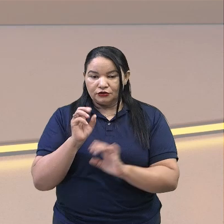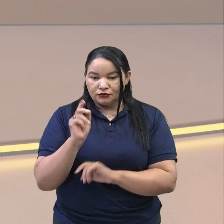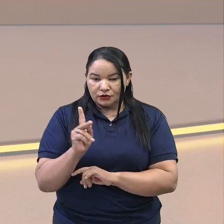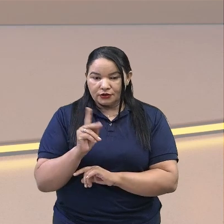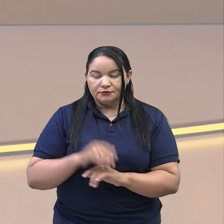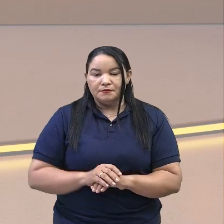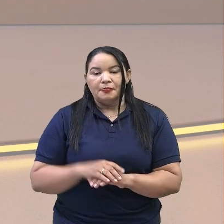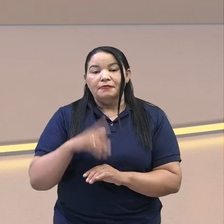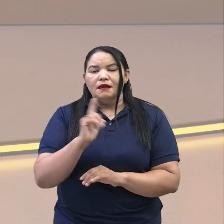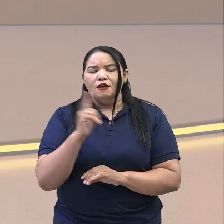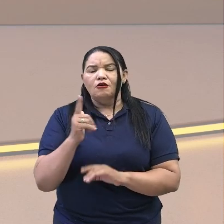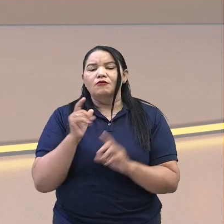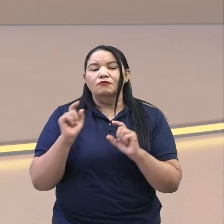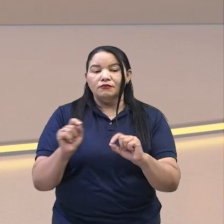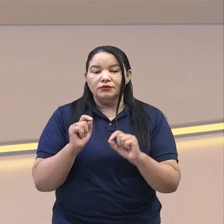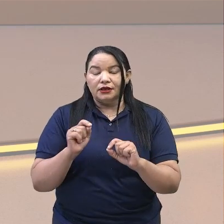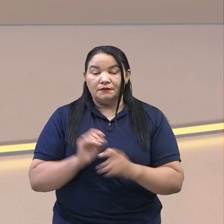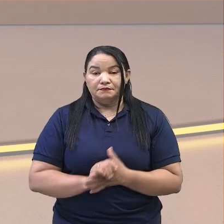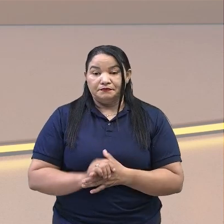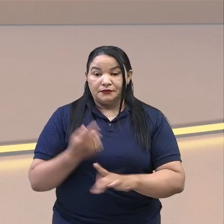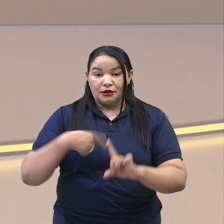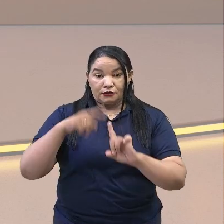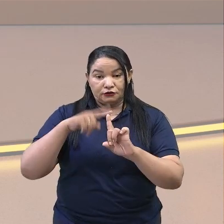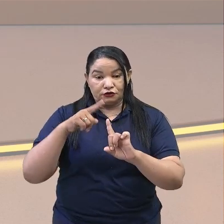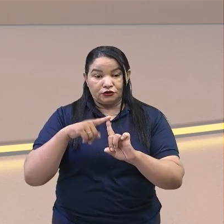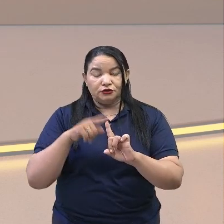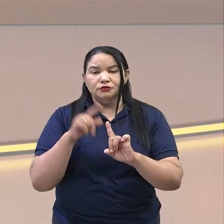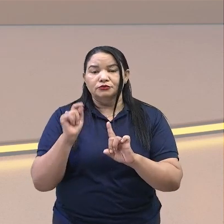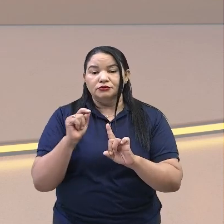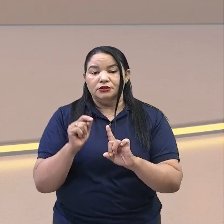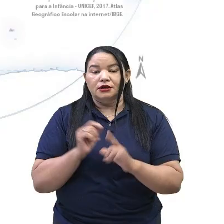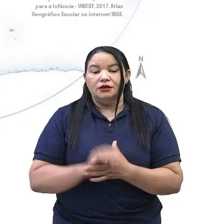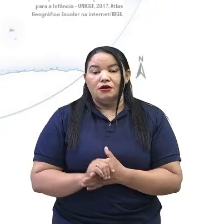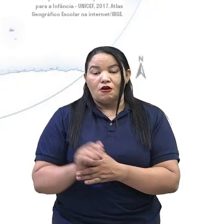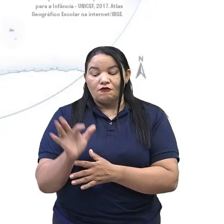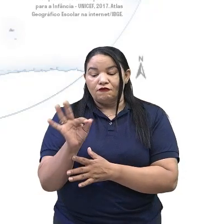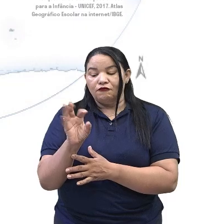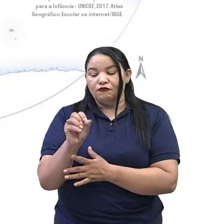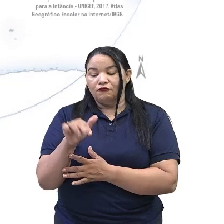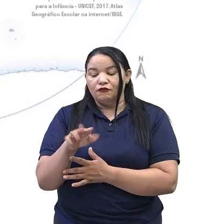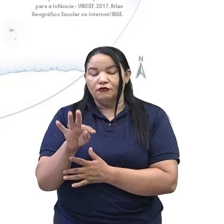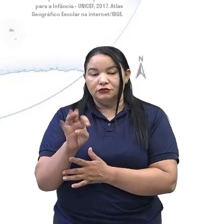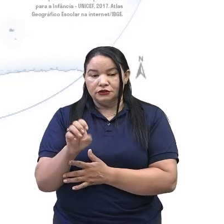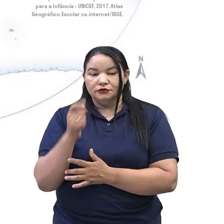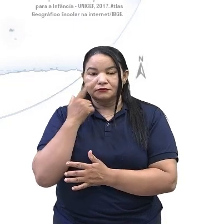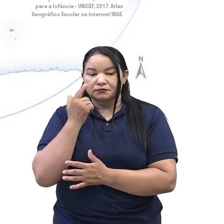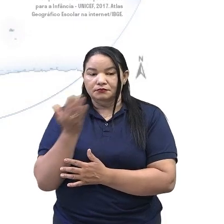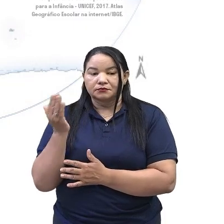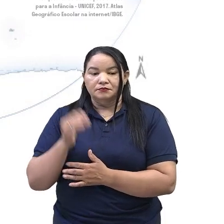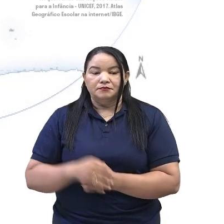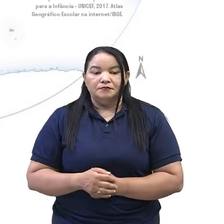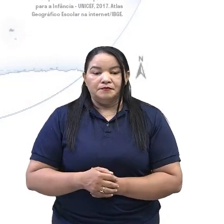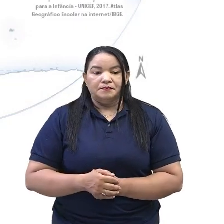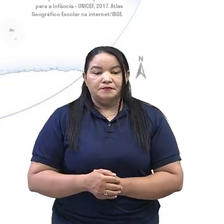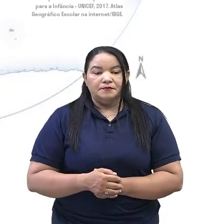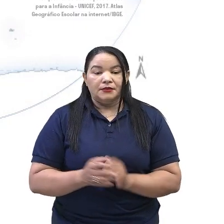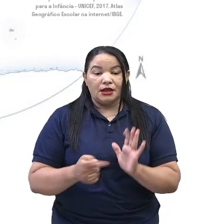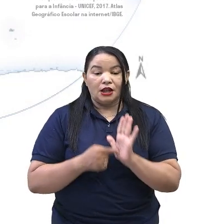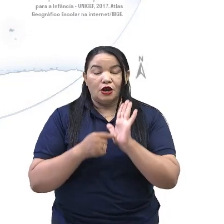fonte. A gente vai entender um pouco melhor o que é a fonte do nosso mapa. Vamos lá. Bem, a fonte ela